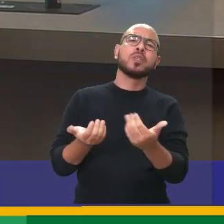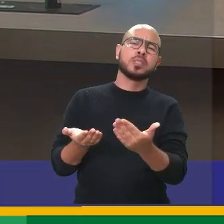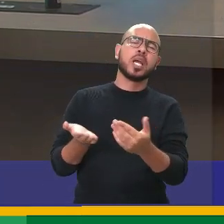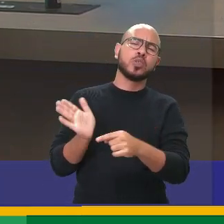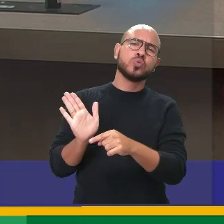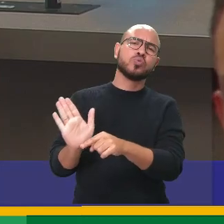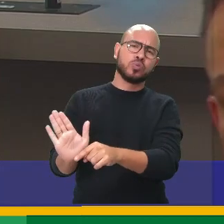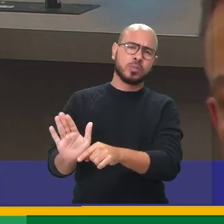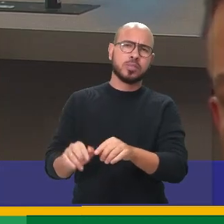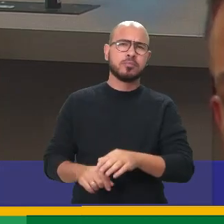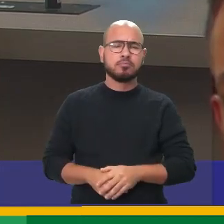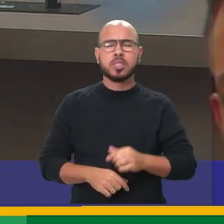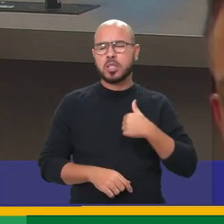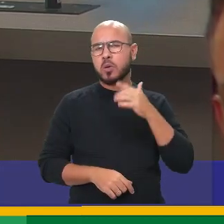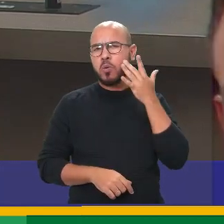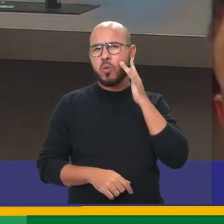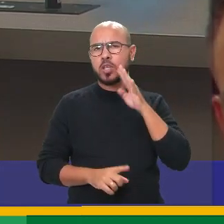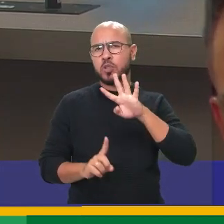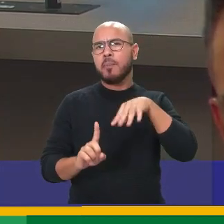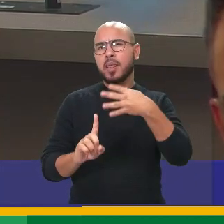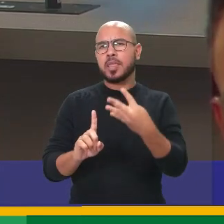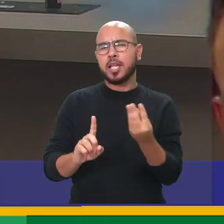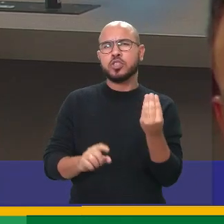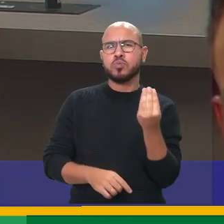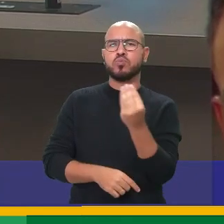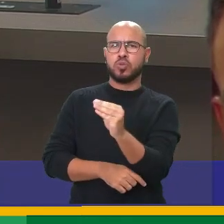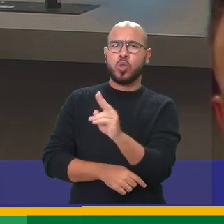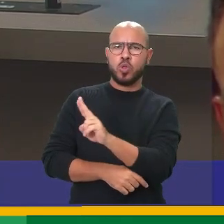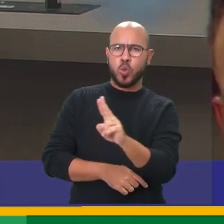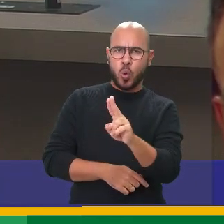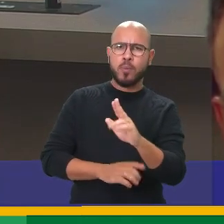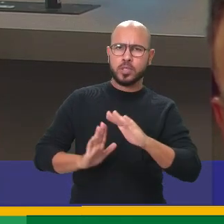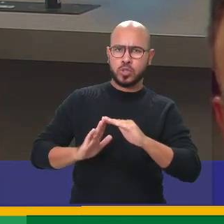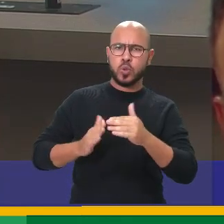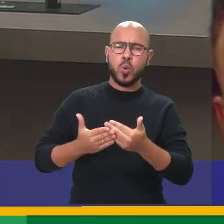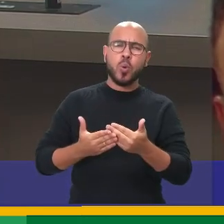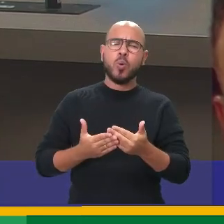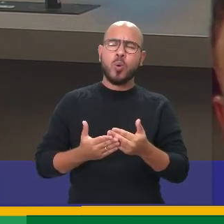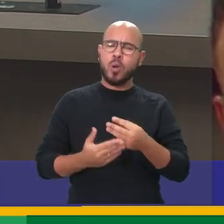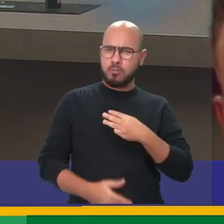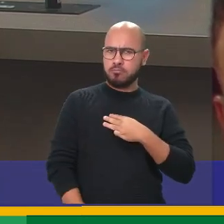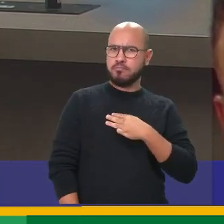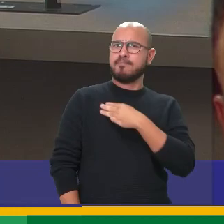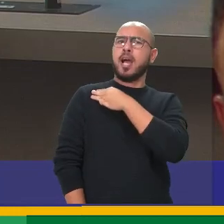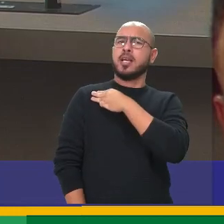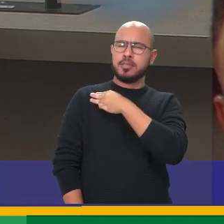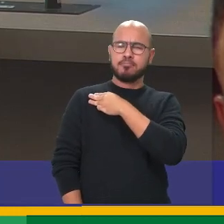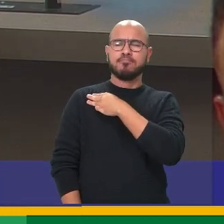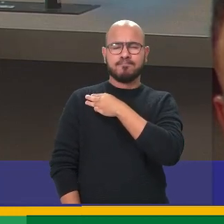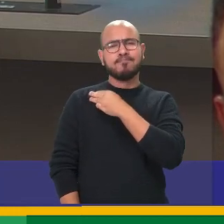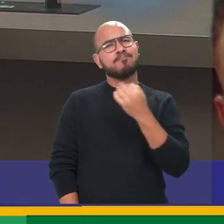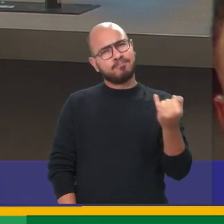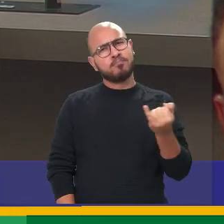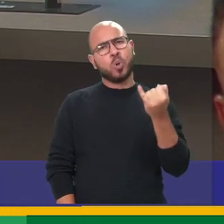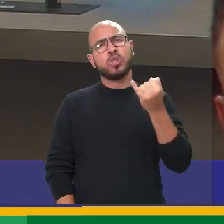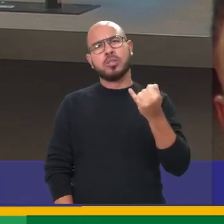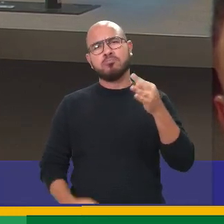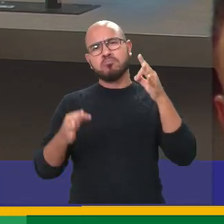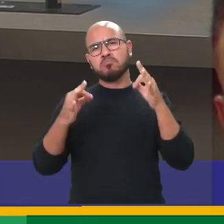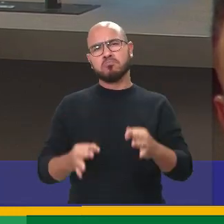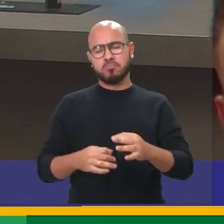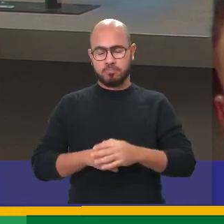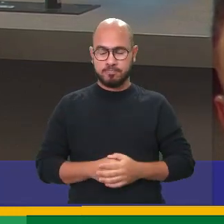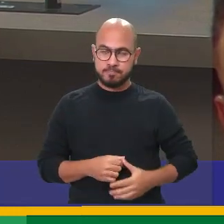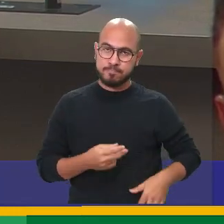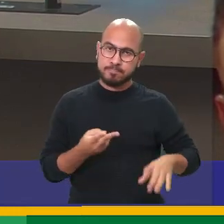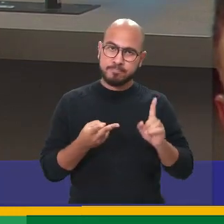homenagem de dar o nome do colégio a o nome do do ex-governador magito Vilela segundo